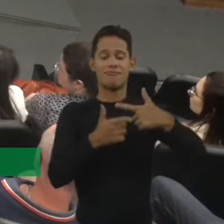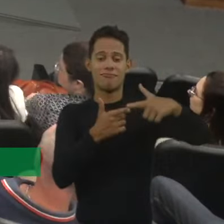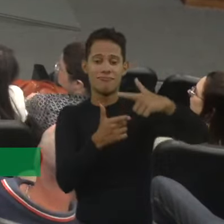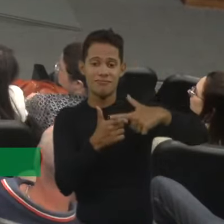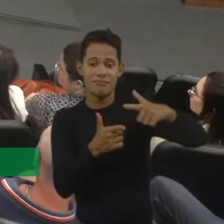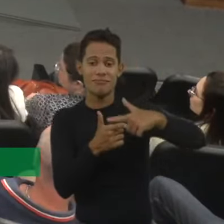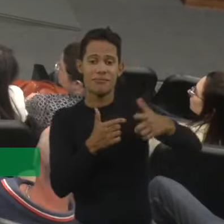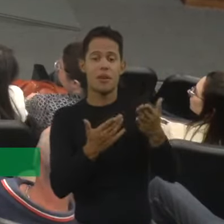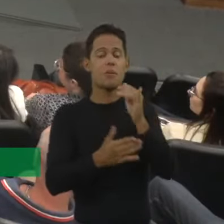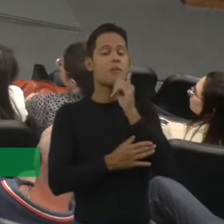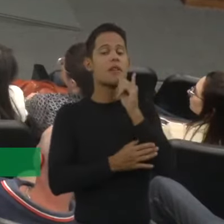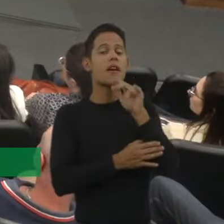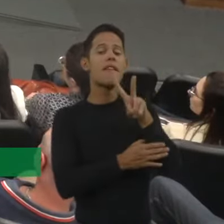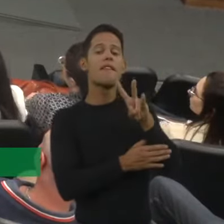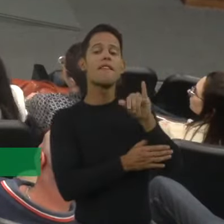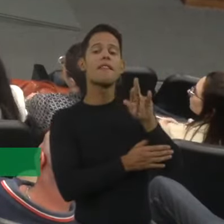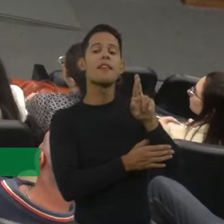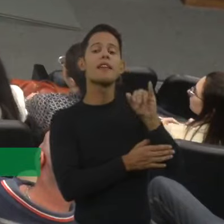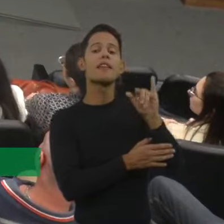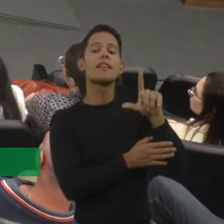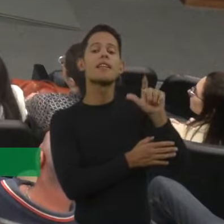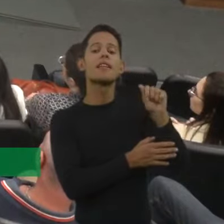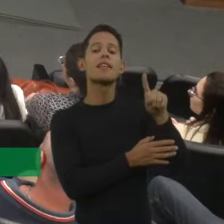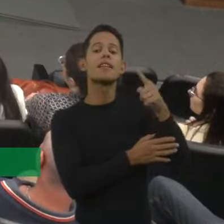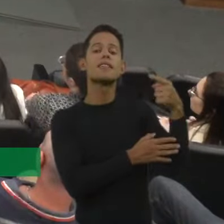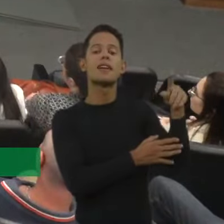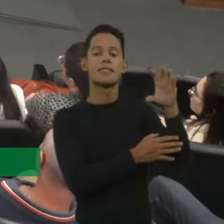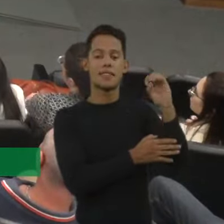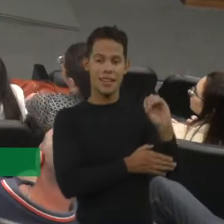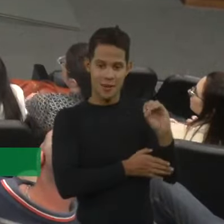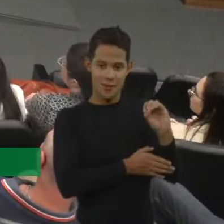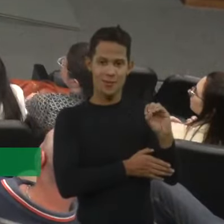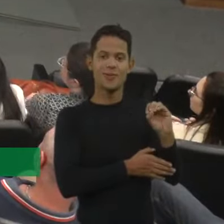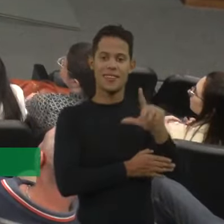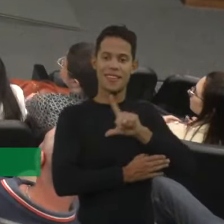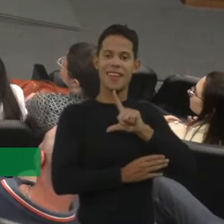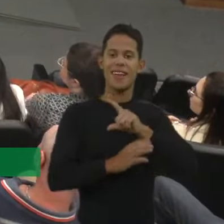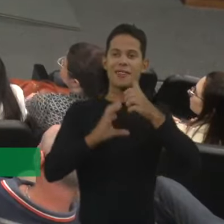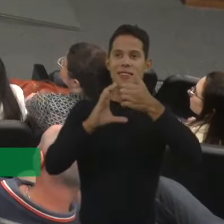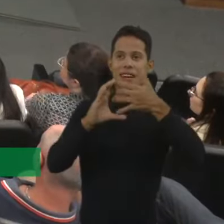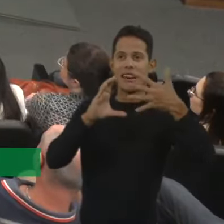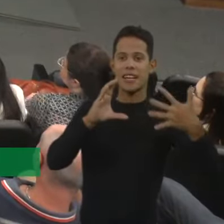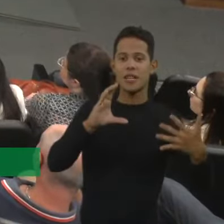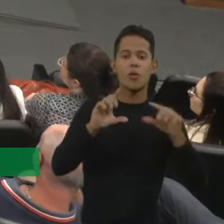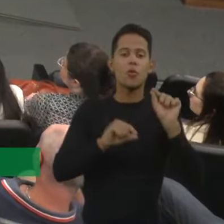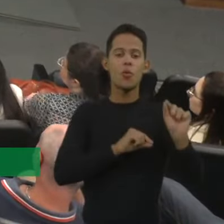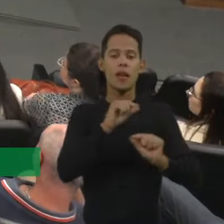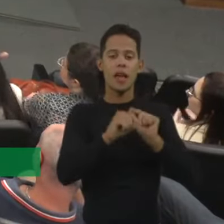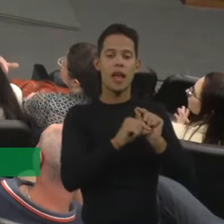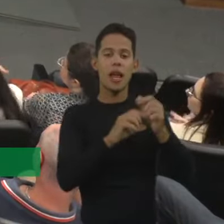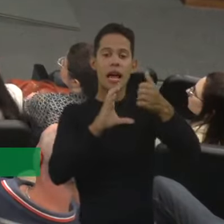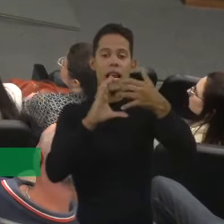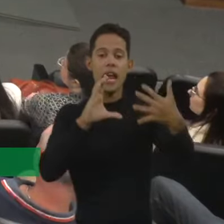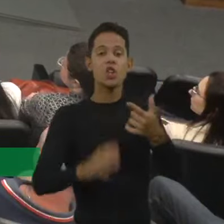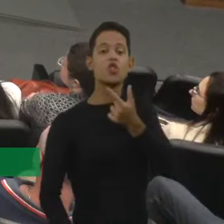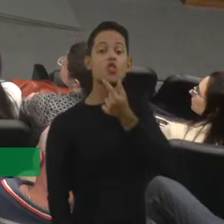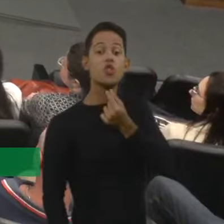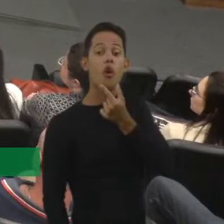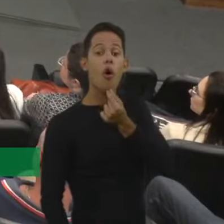de virilização, ou seja, ele dá características de masculinidade para a mulher. Começa a